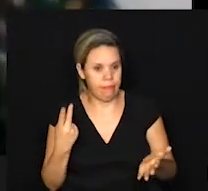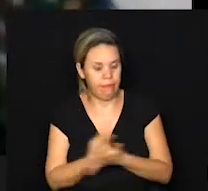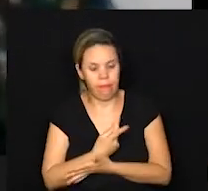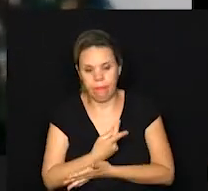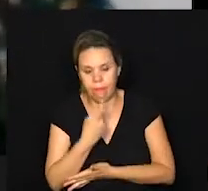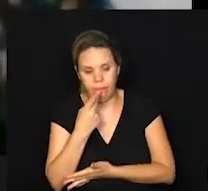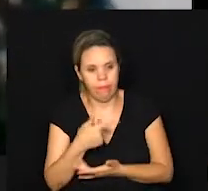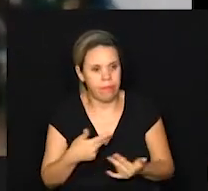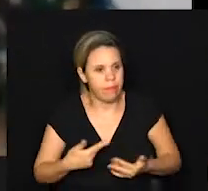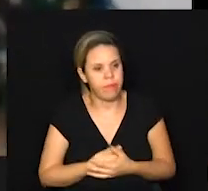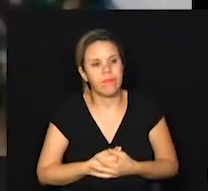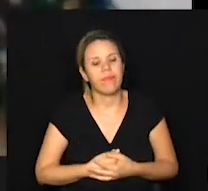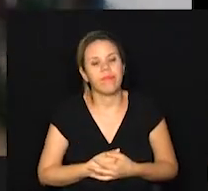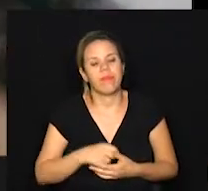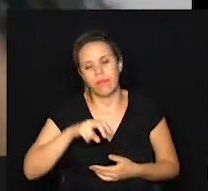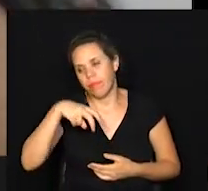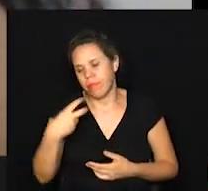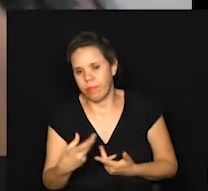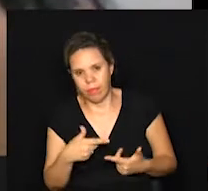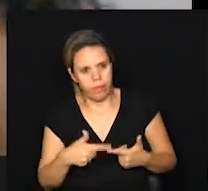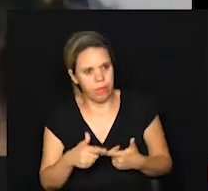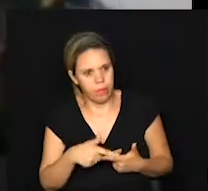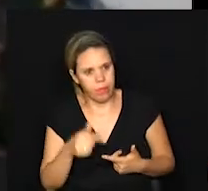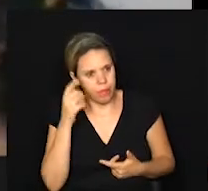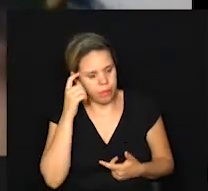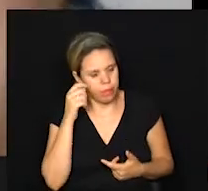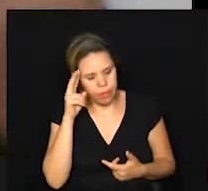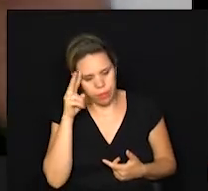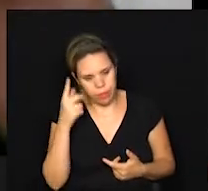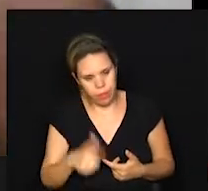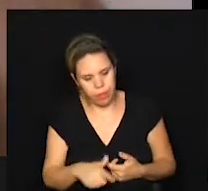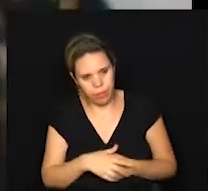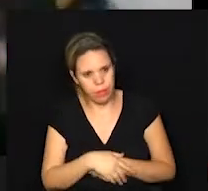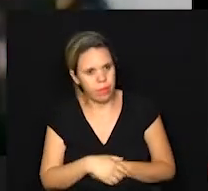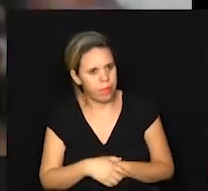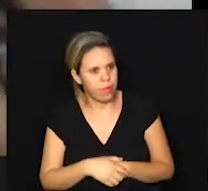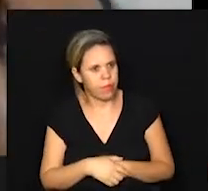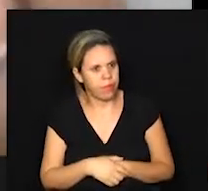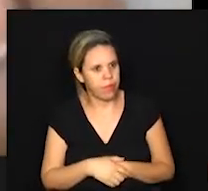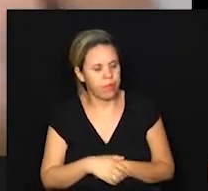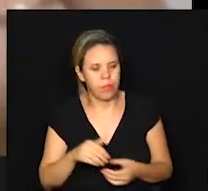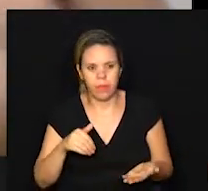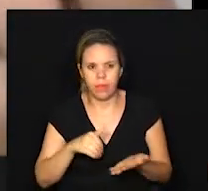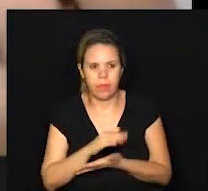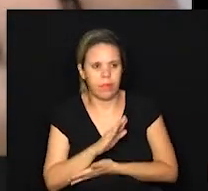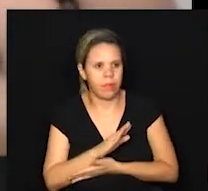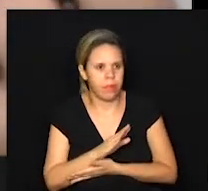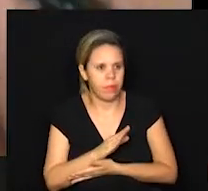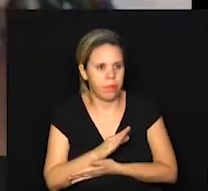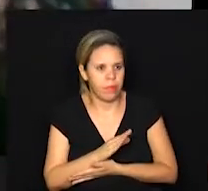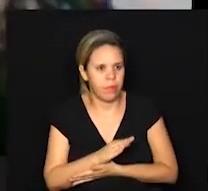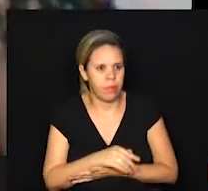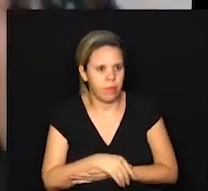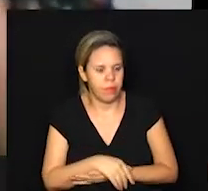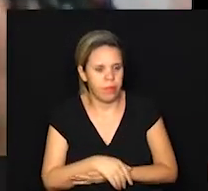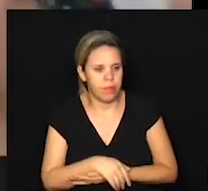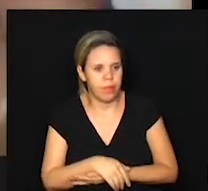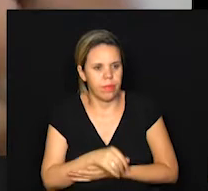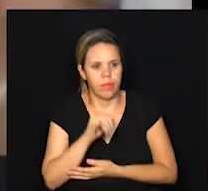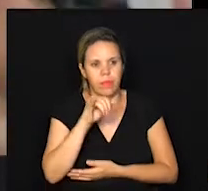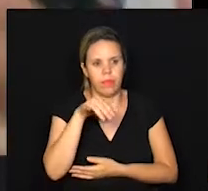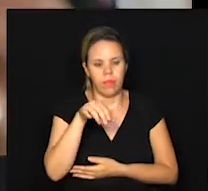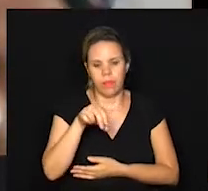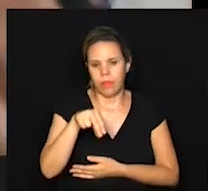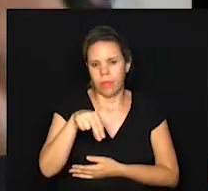alguma coisa, de cair nessa história de novo. Eu não estou demitida, ele não me demite. O INSS